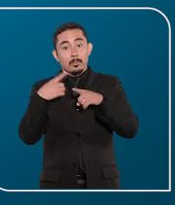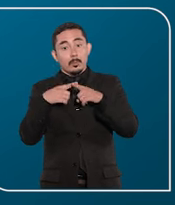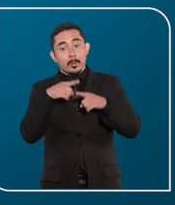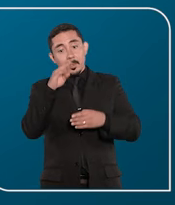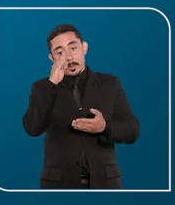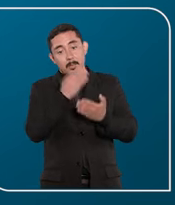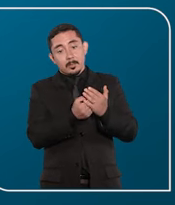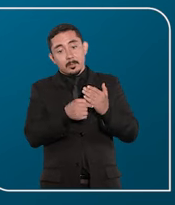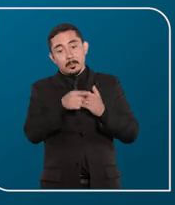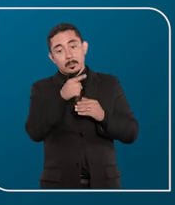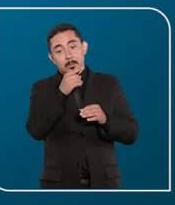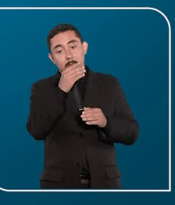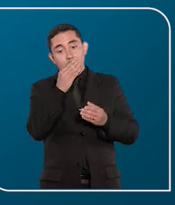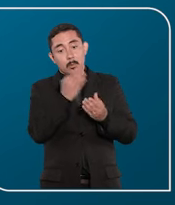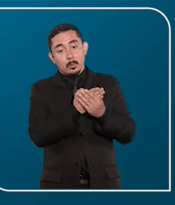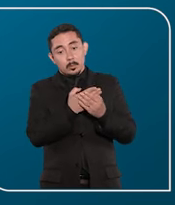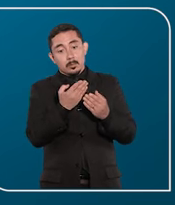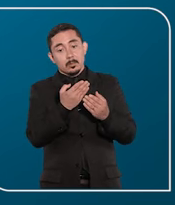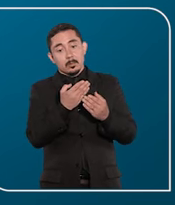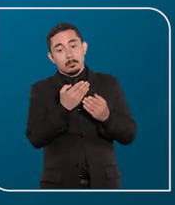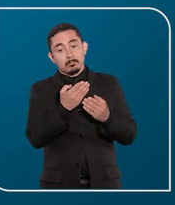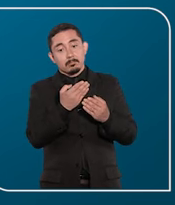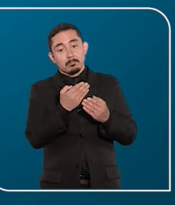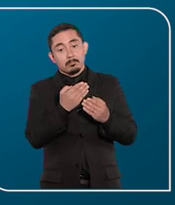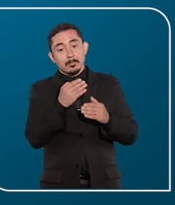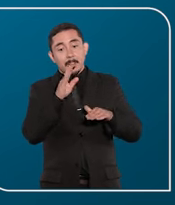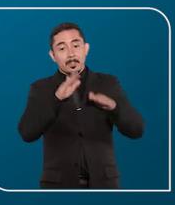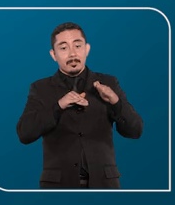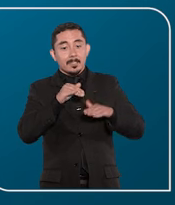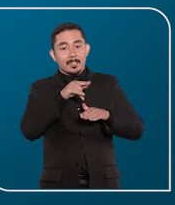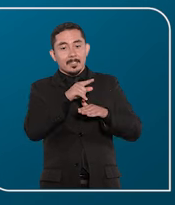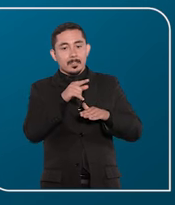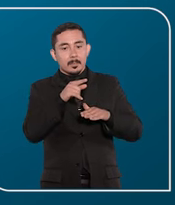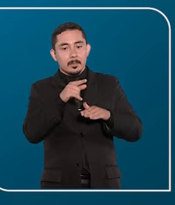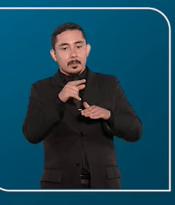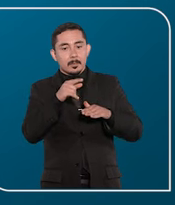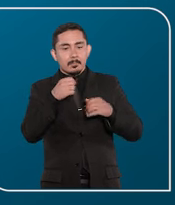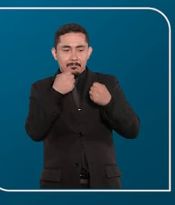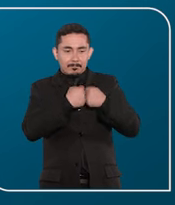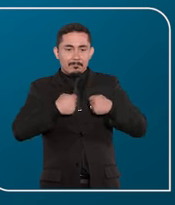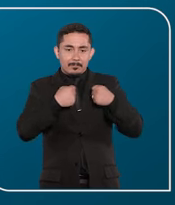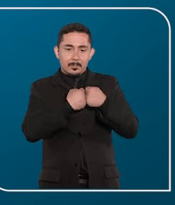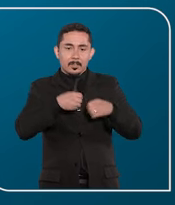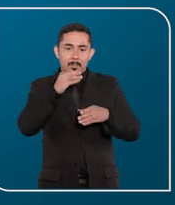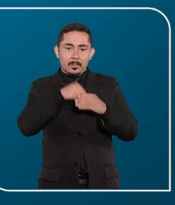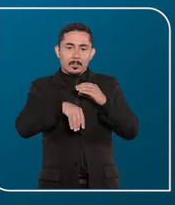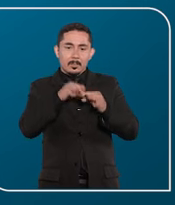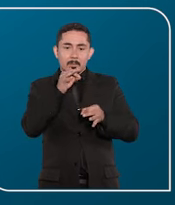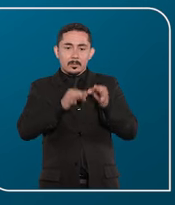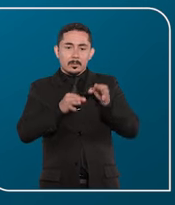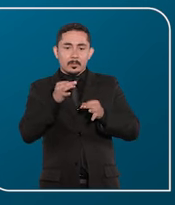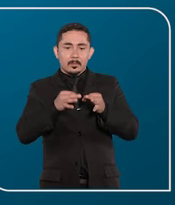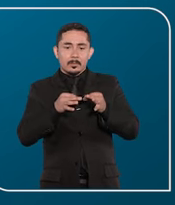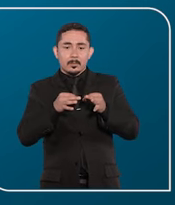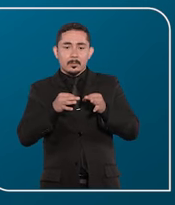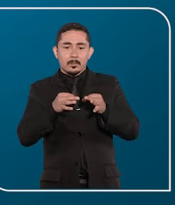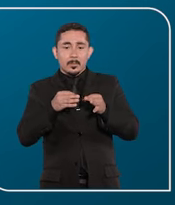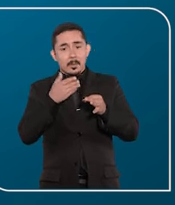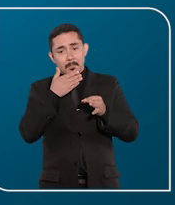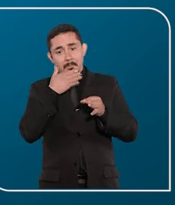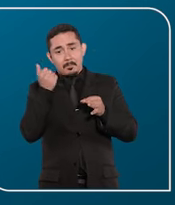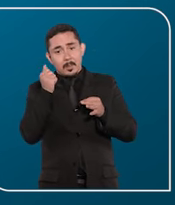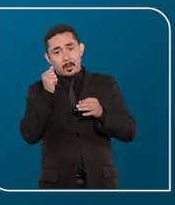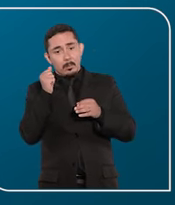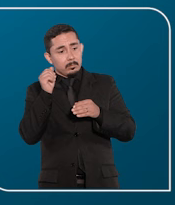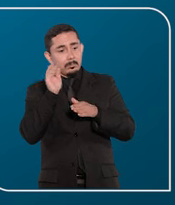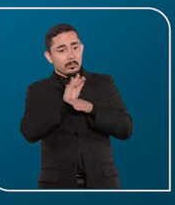um processo moroso ou um processo talvez mais brigado dentro do Poder Judiciário exista talvez melhores perspectivas de honorários.